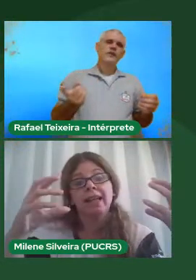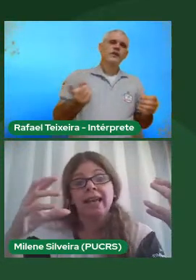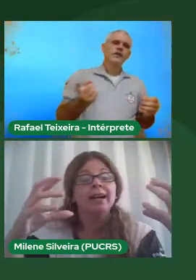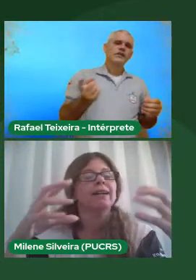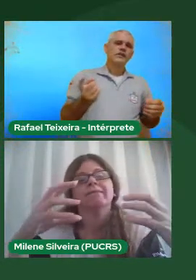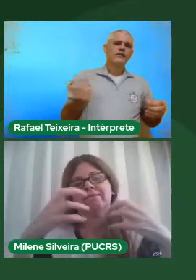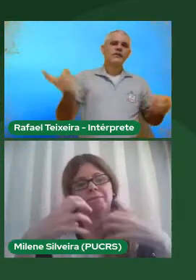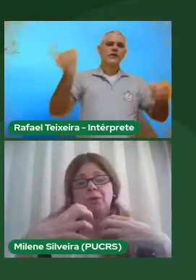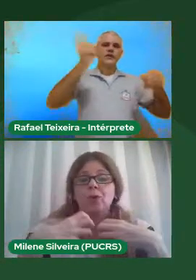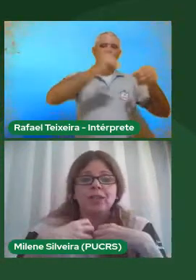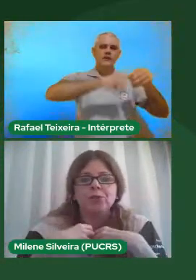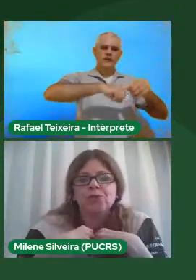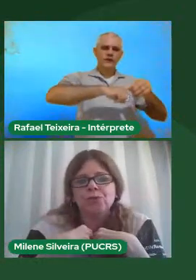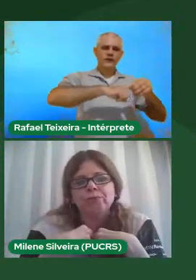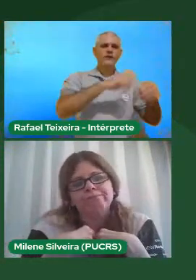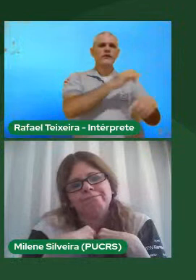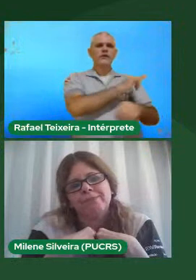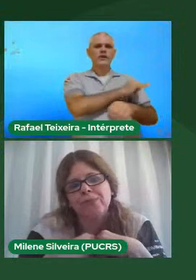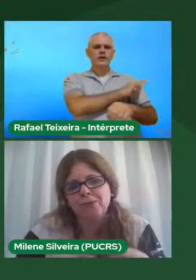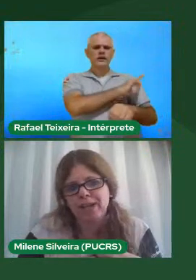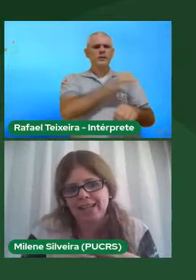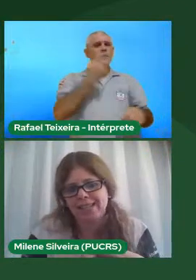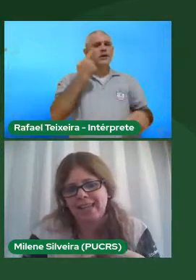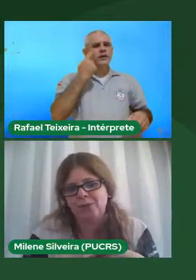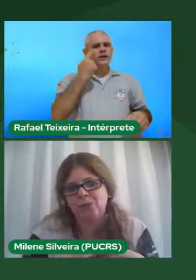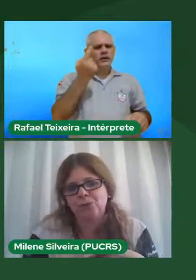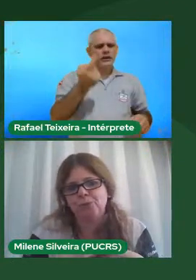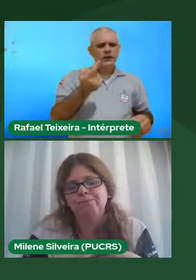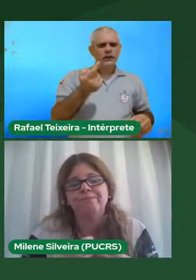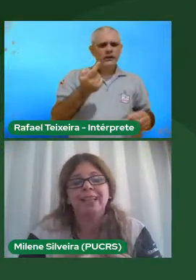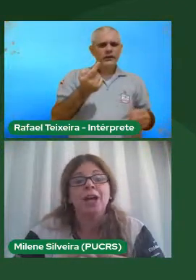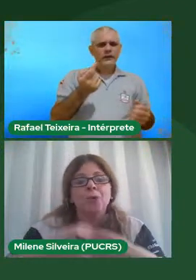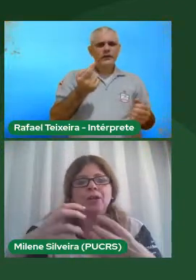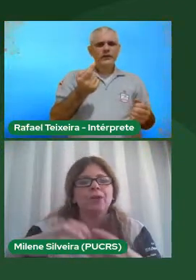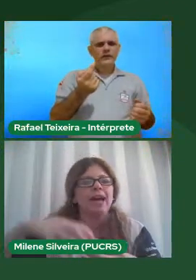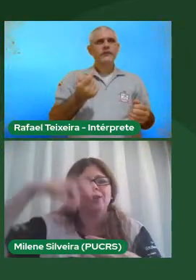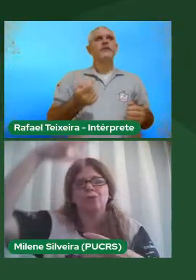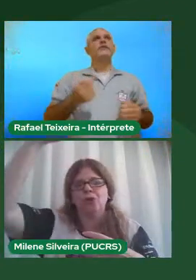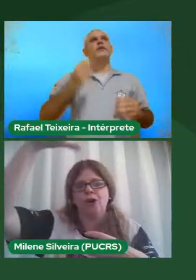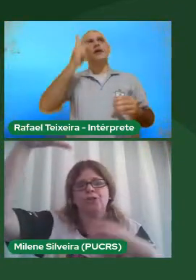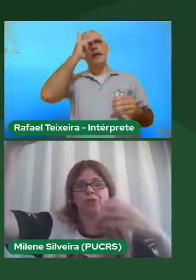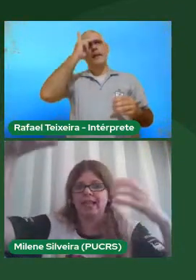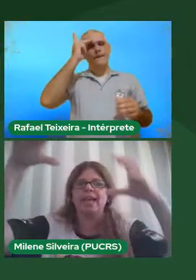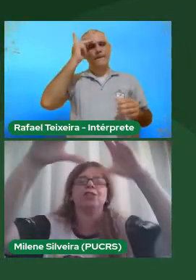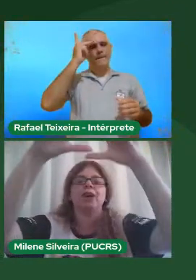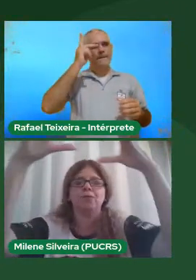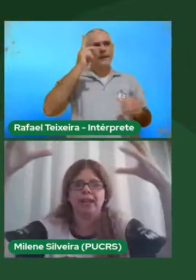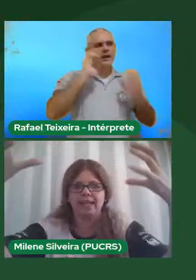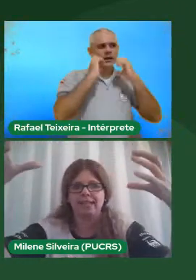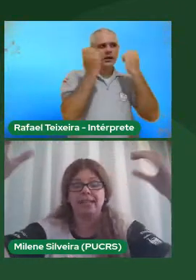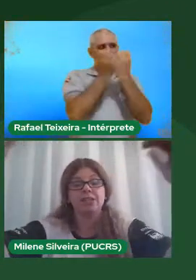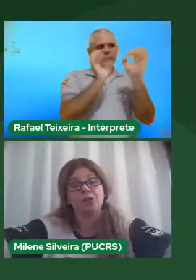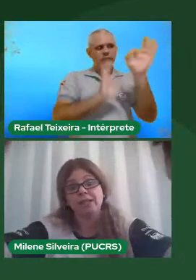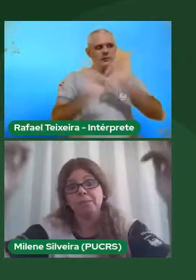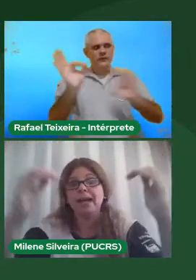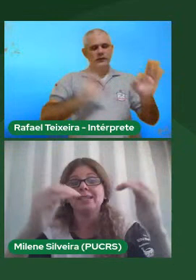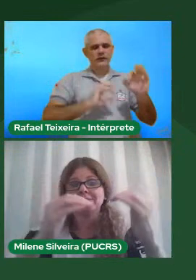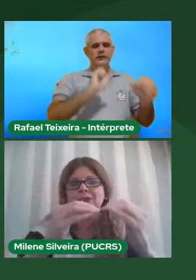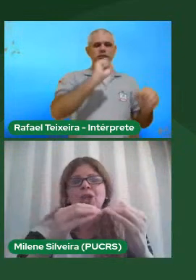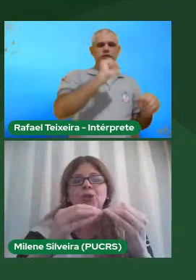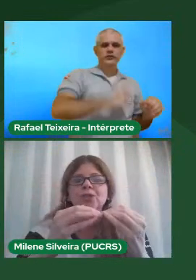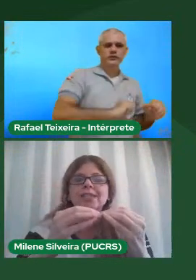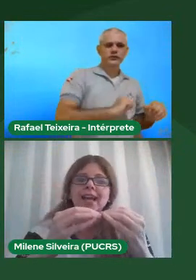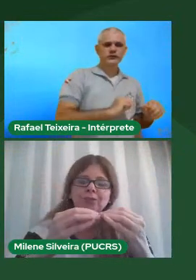país, quando é no sul, favorece quem é do sul. Quando é do norte, nordeste, favorece aquelas regiões,